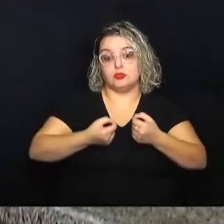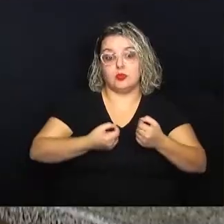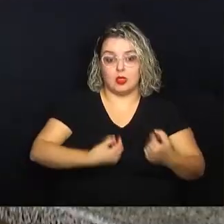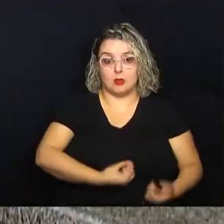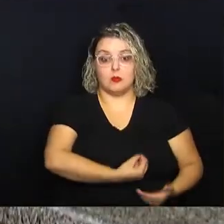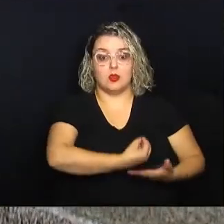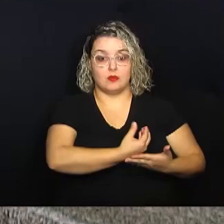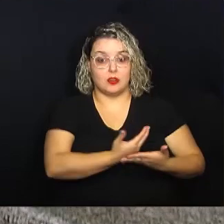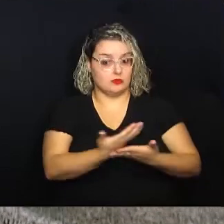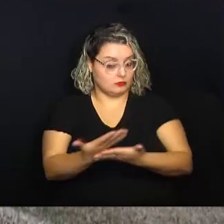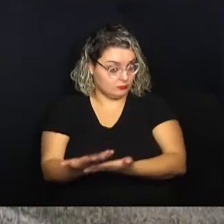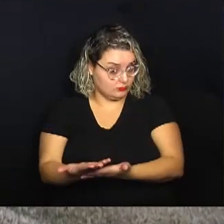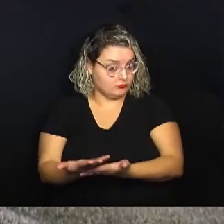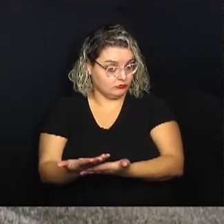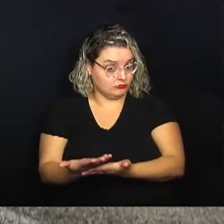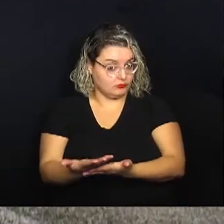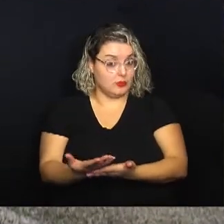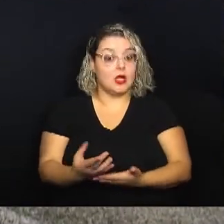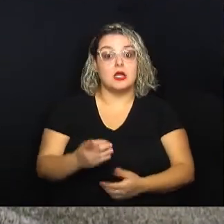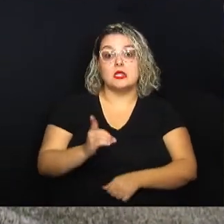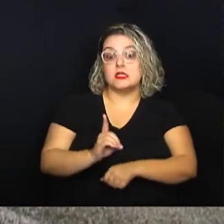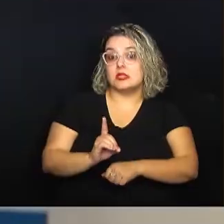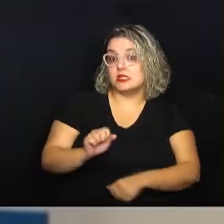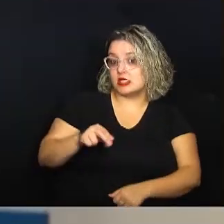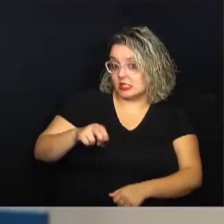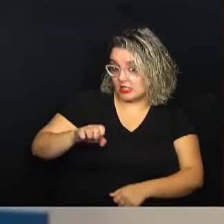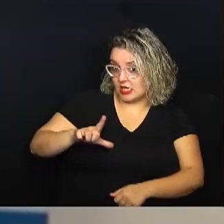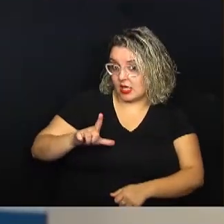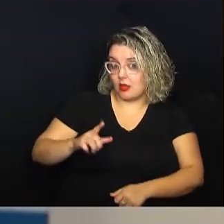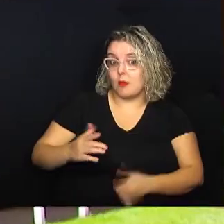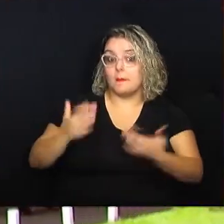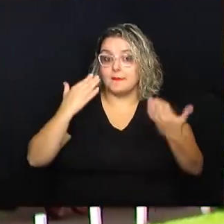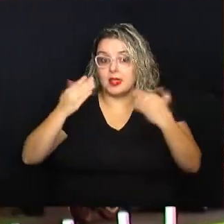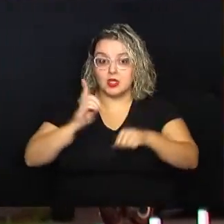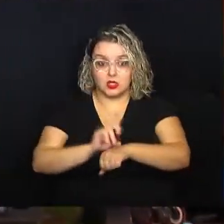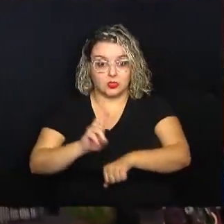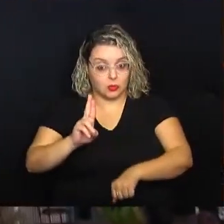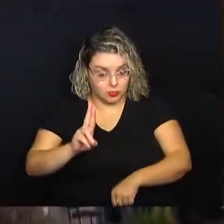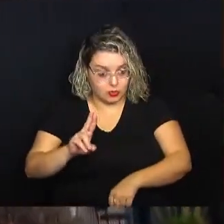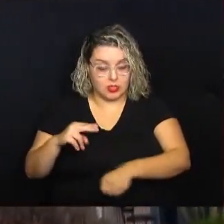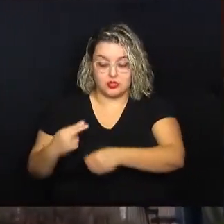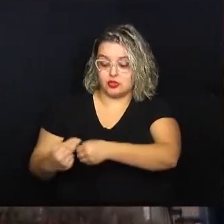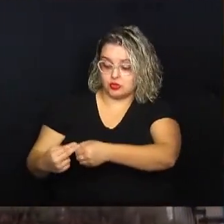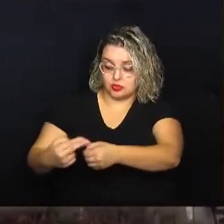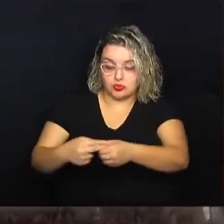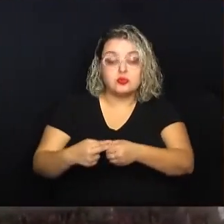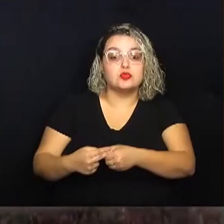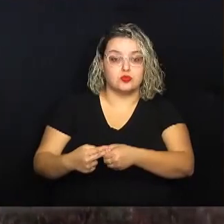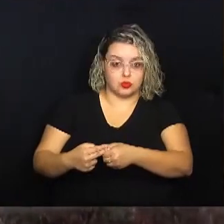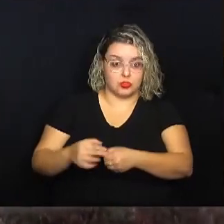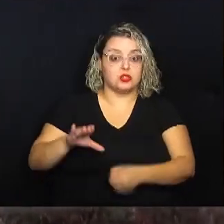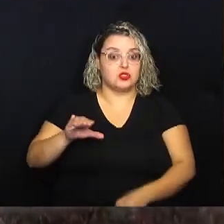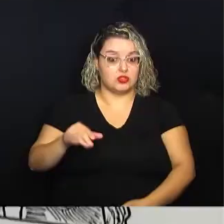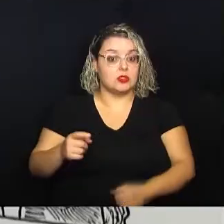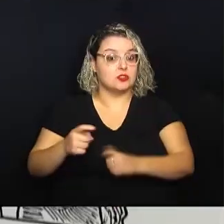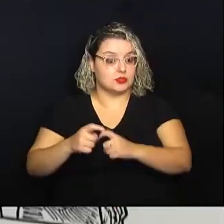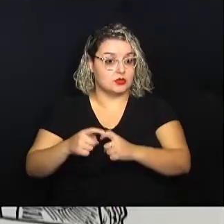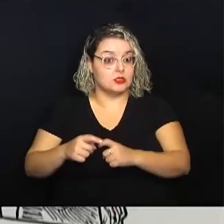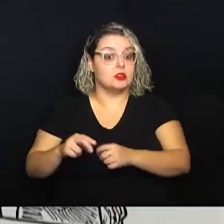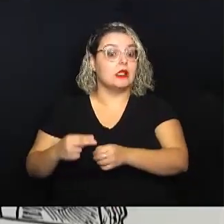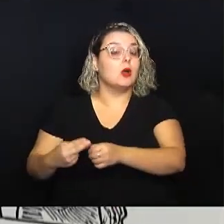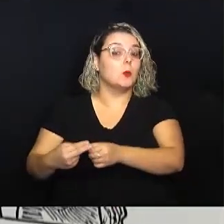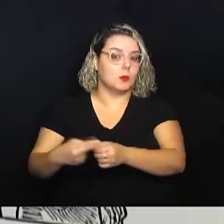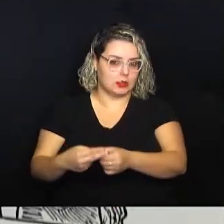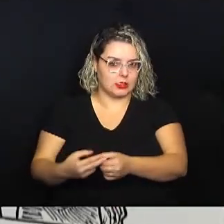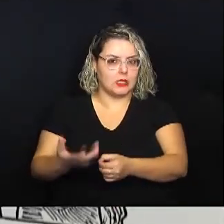paciente. Mas Daniel, psicólogo e aluno de doutorado em clínica médica da Faculdade de Ciências Médicas da Unicamp,